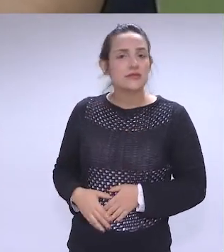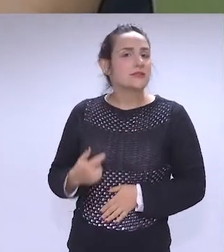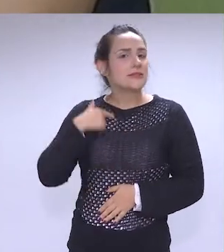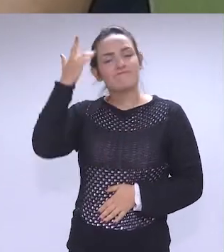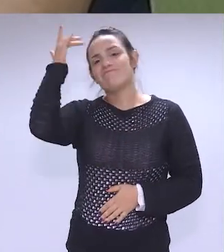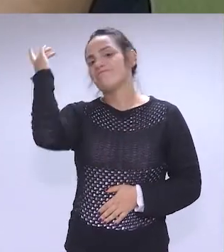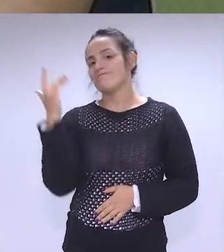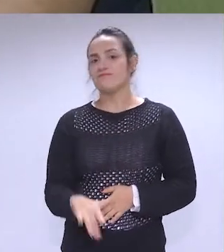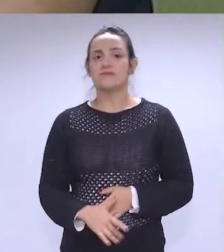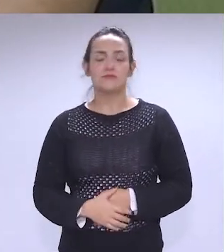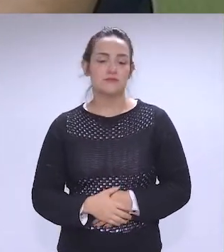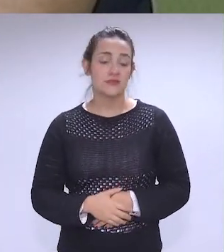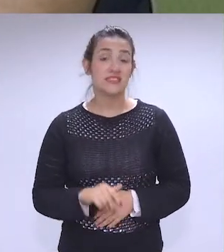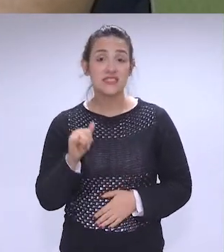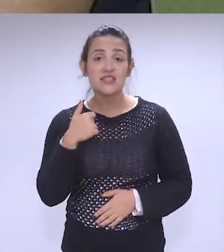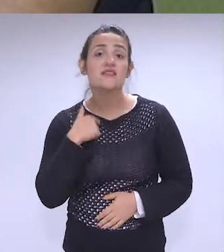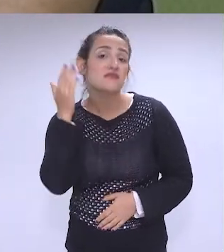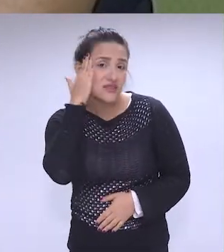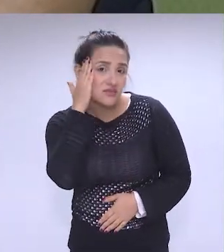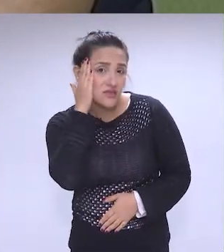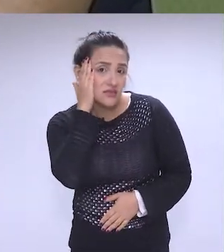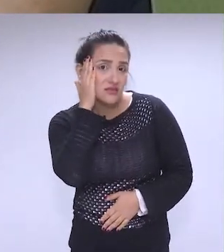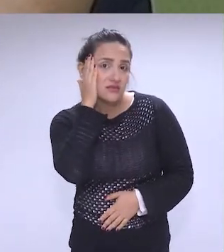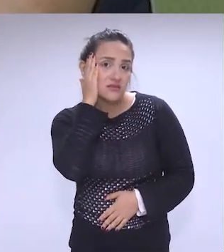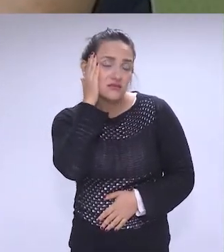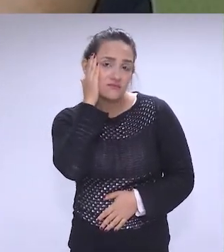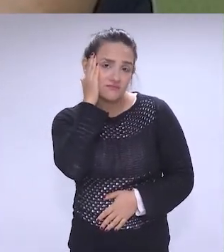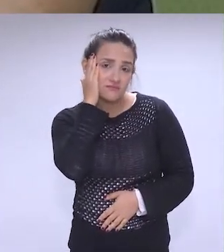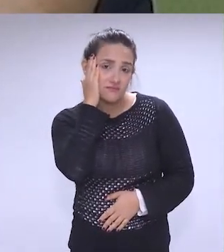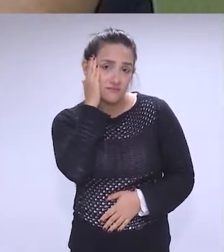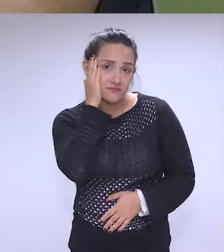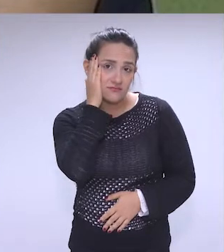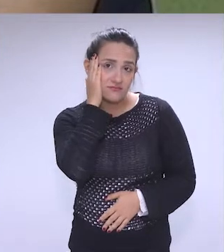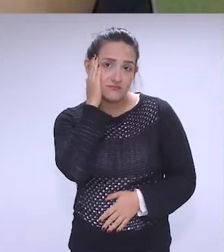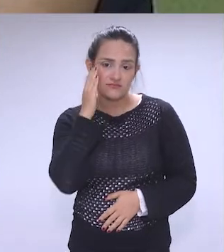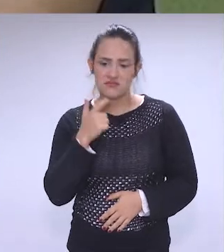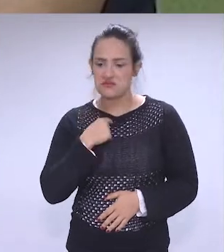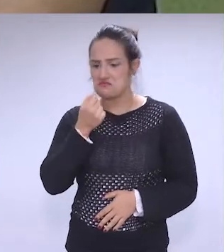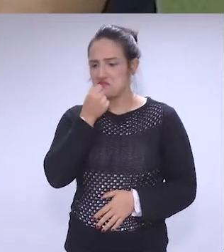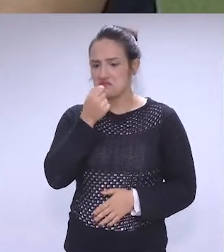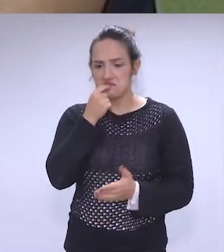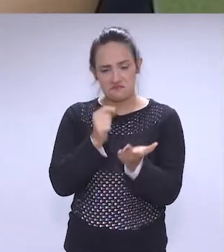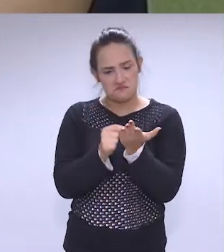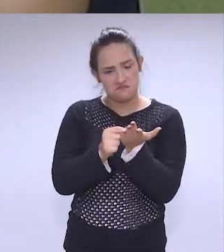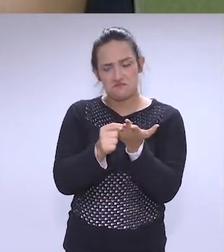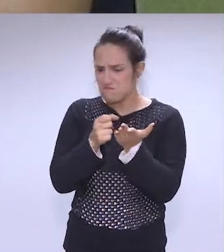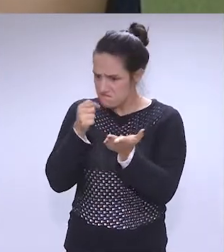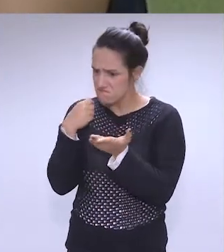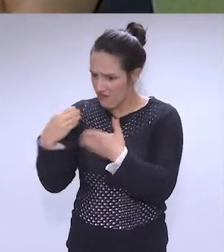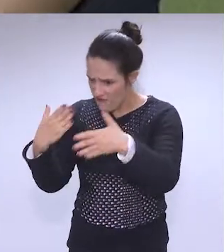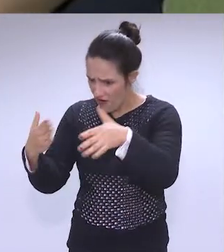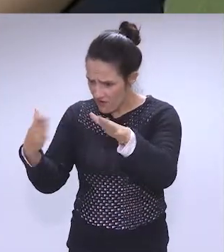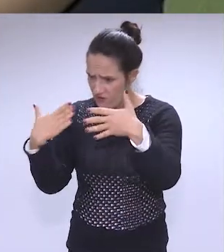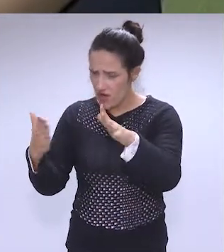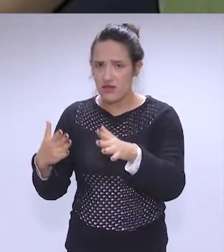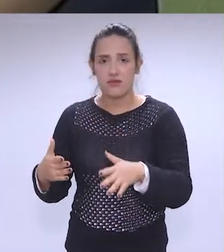ia acontecer isso com elas, eu mesmo tinha dado providência de empurrar remédio nelas para ela não